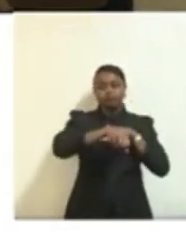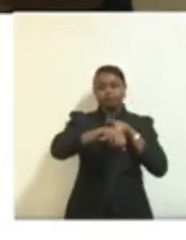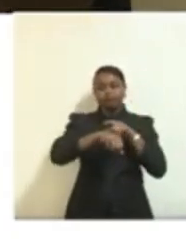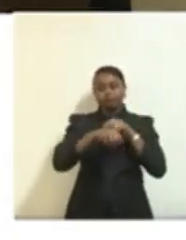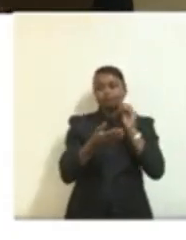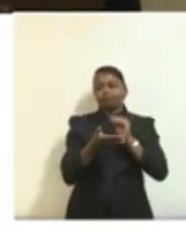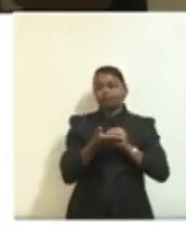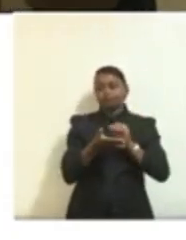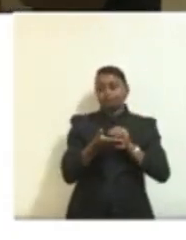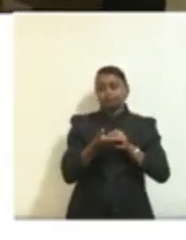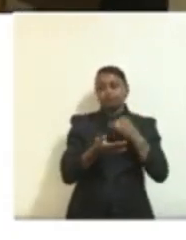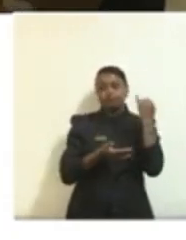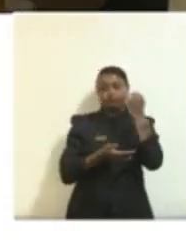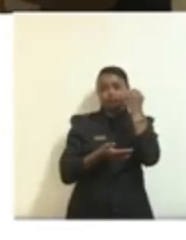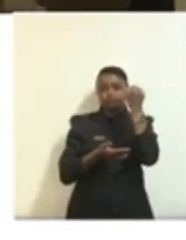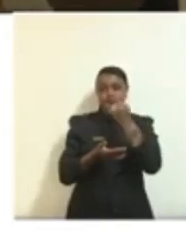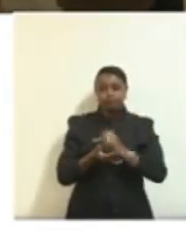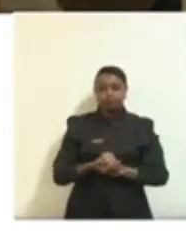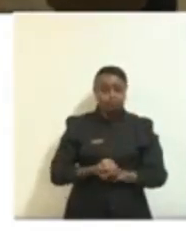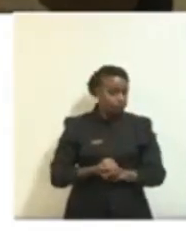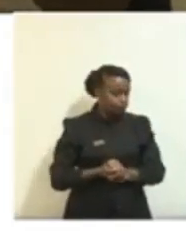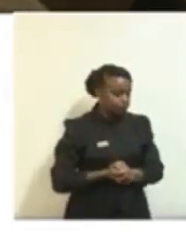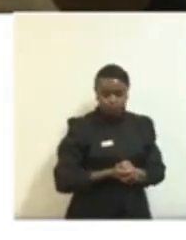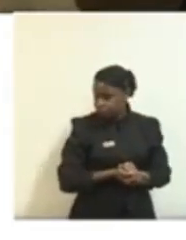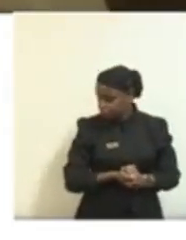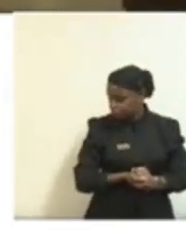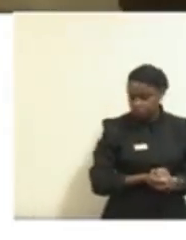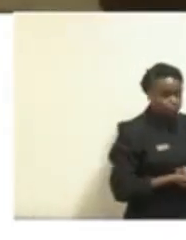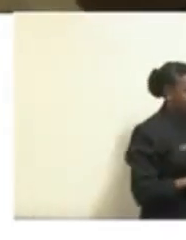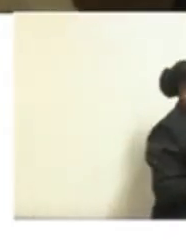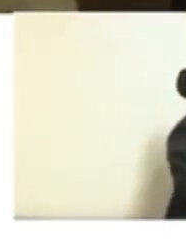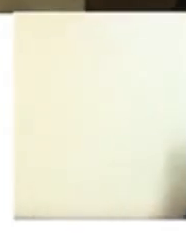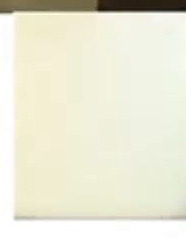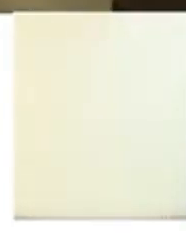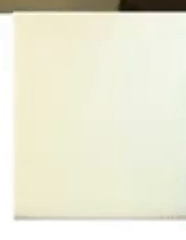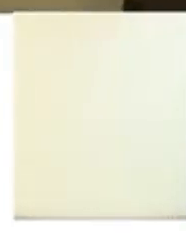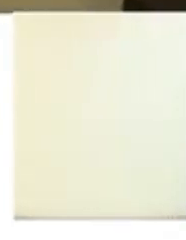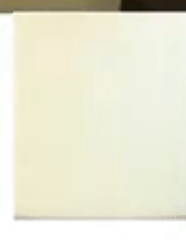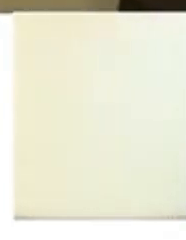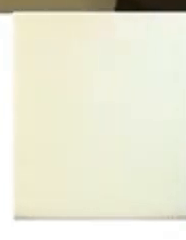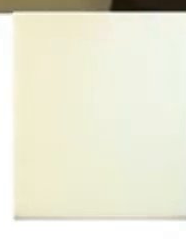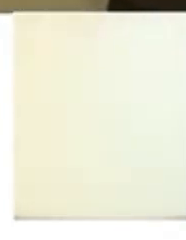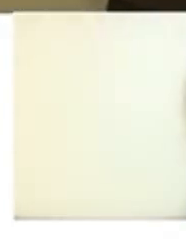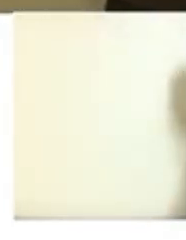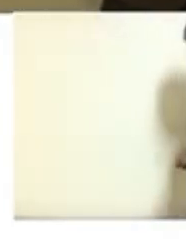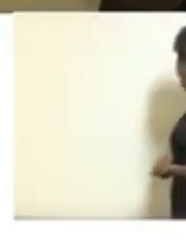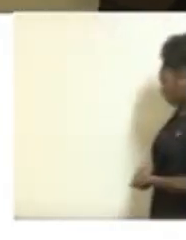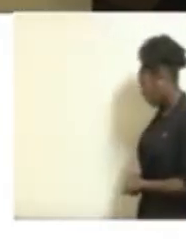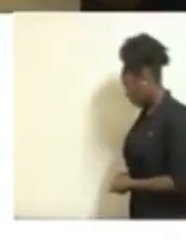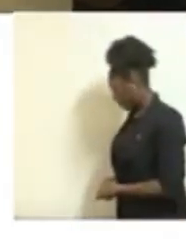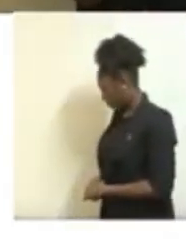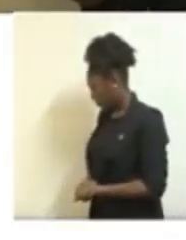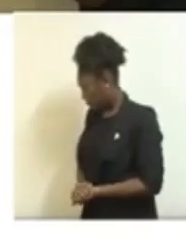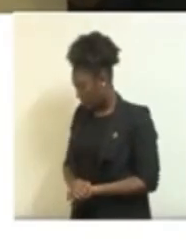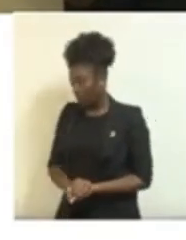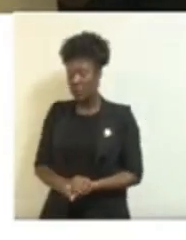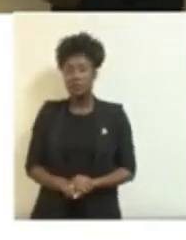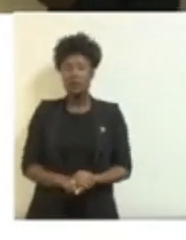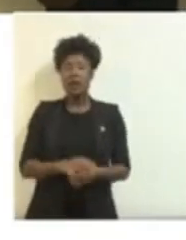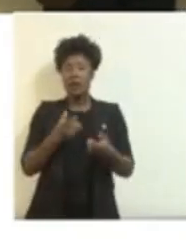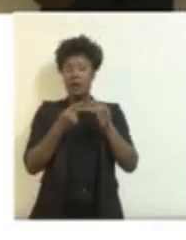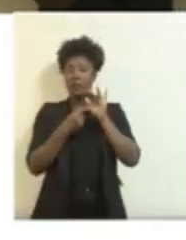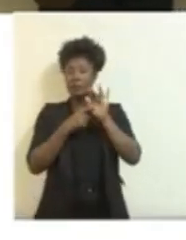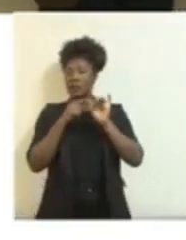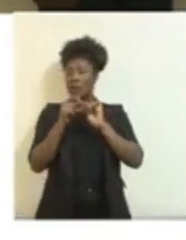aqui, mas o importante é isso. Já eram campos. E eu queria chamar a atenção disso aqui. Eram campos que coevoluíram,